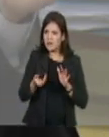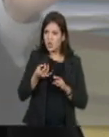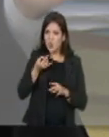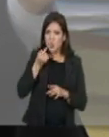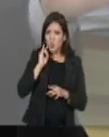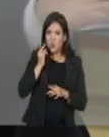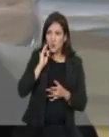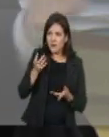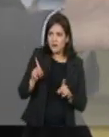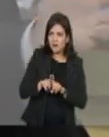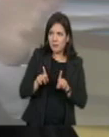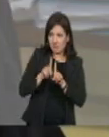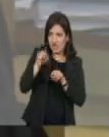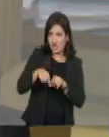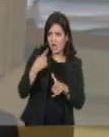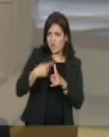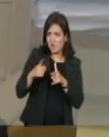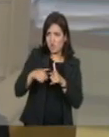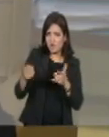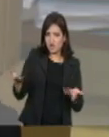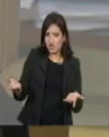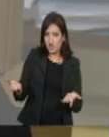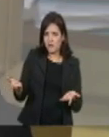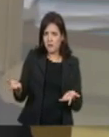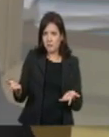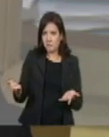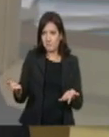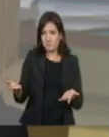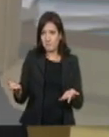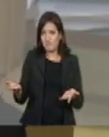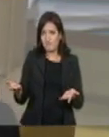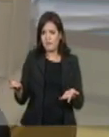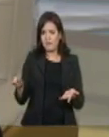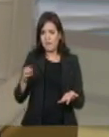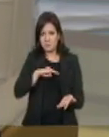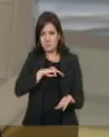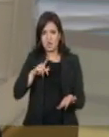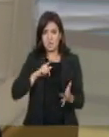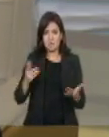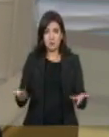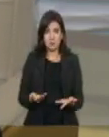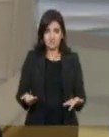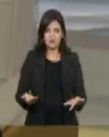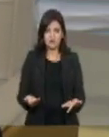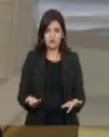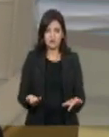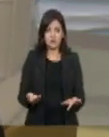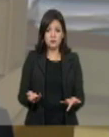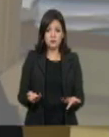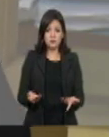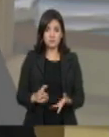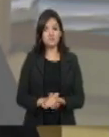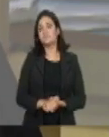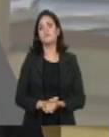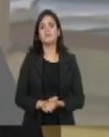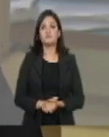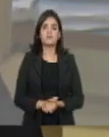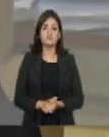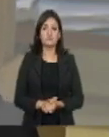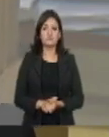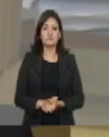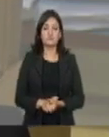Vai se fazer o quê? Bafômetro nas provas? O que que se vai fazer? Veja, passa a ser uma questão... Então,